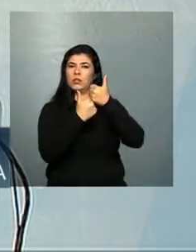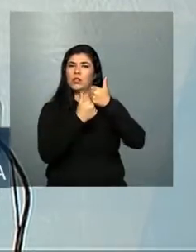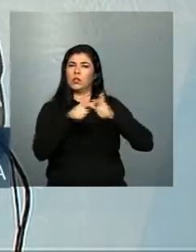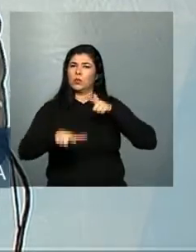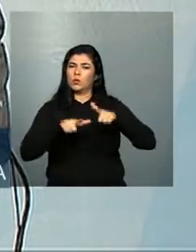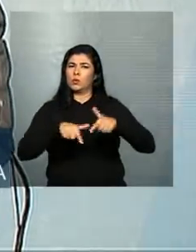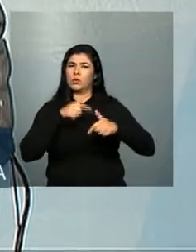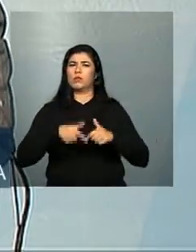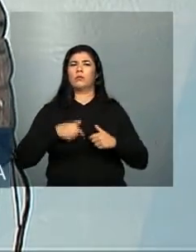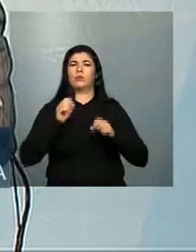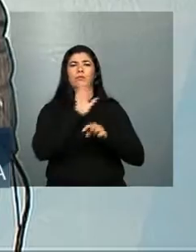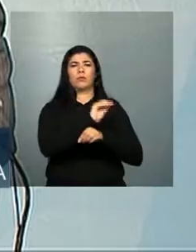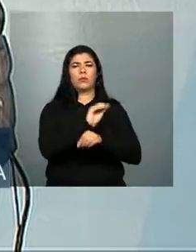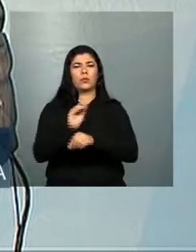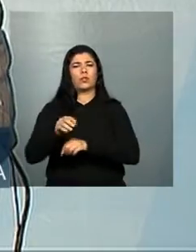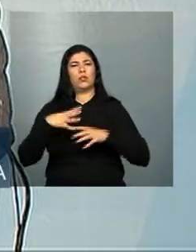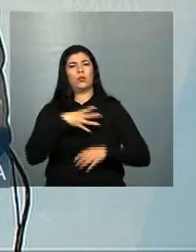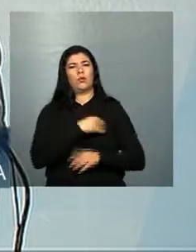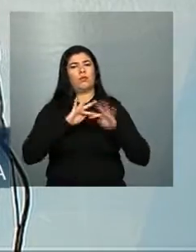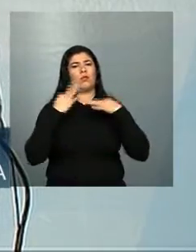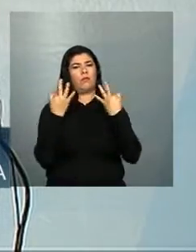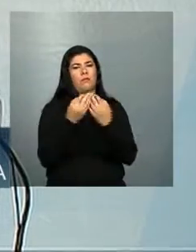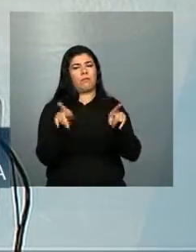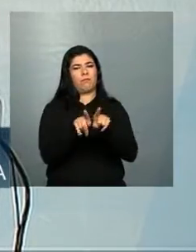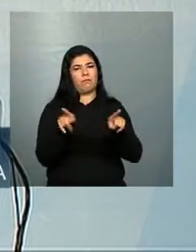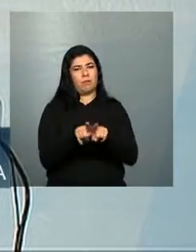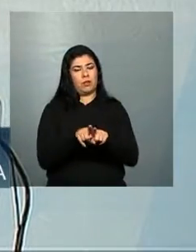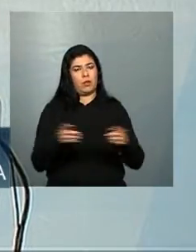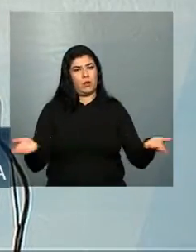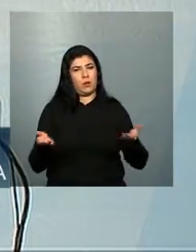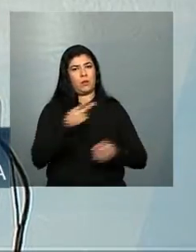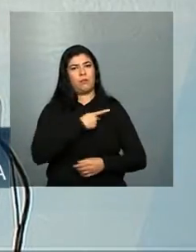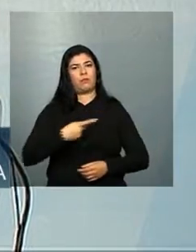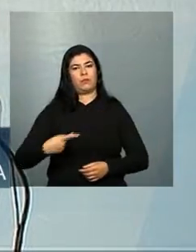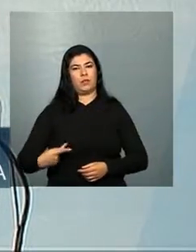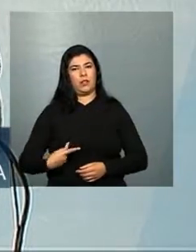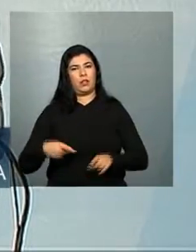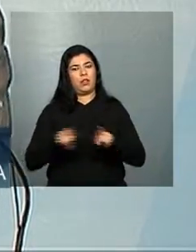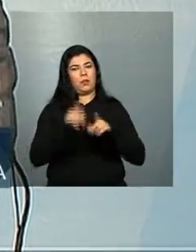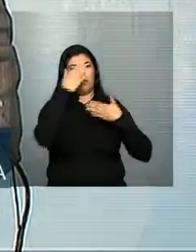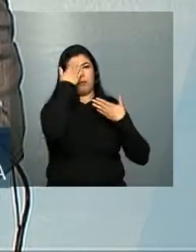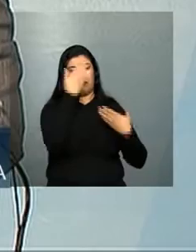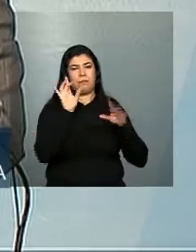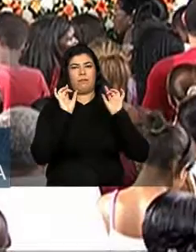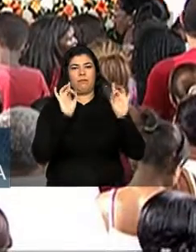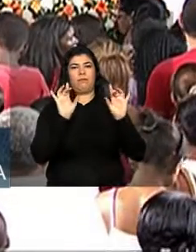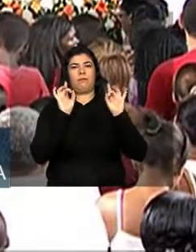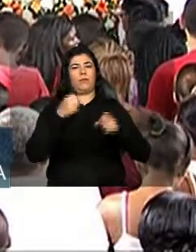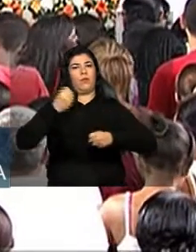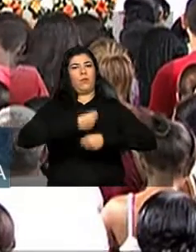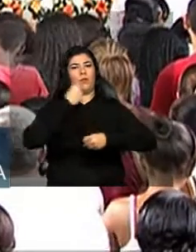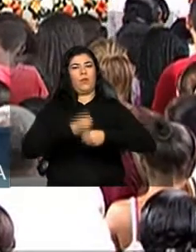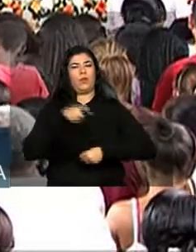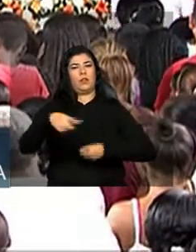trabalho os nossos filhos e a nossa família. E aqui, presidenta, quero lhe agradecer as obras em Feira de